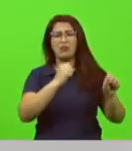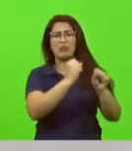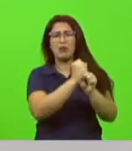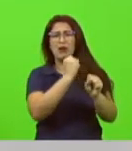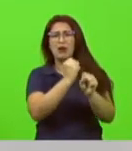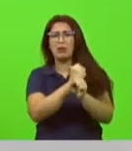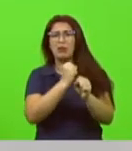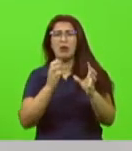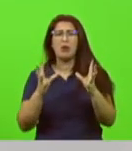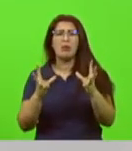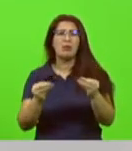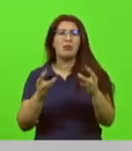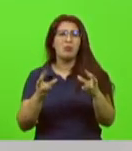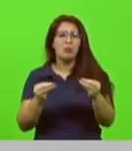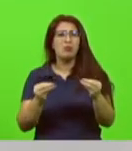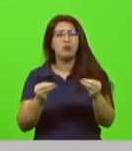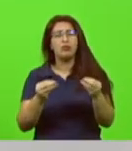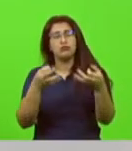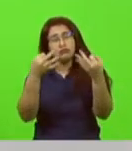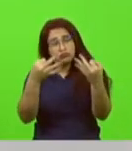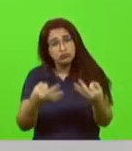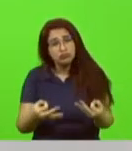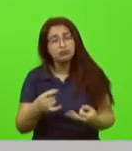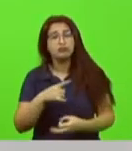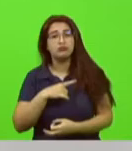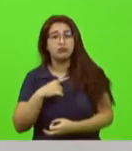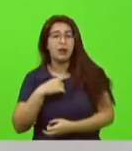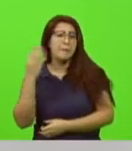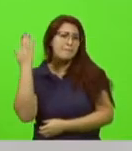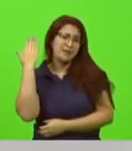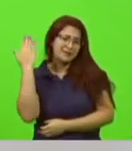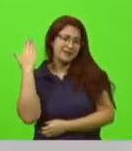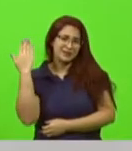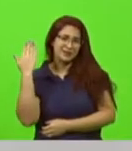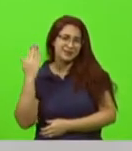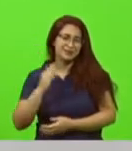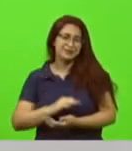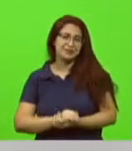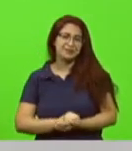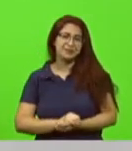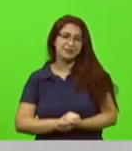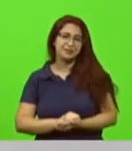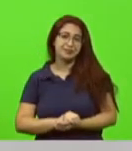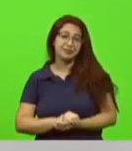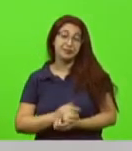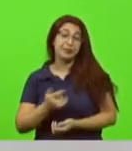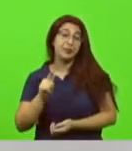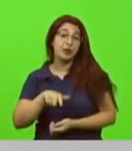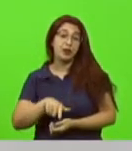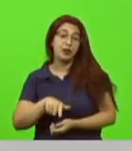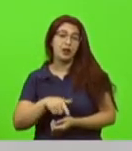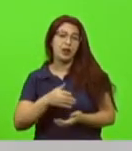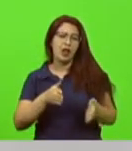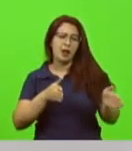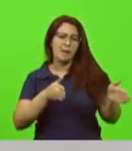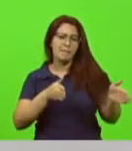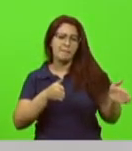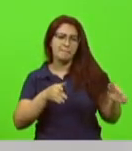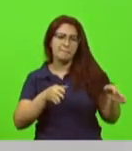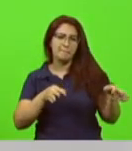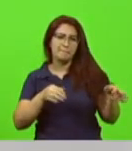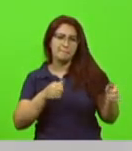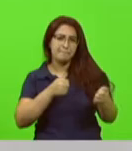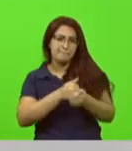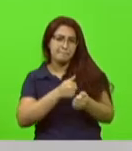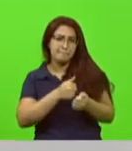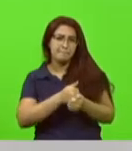foram feitas, adequadas, claro, à época do antigo DR ainda. Né? Inclusive, eu nasci ali, próximo às